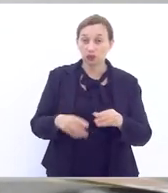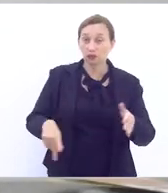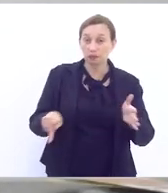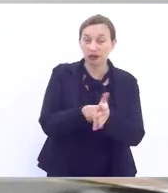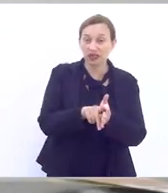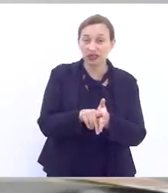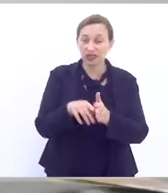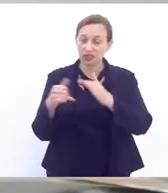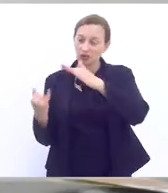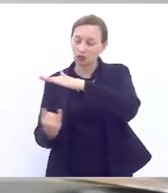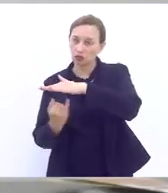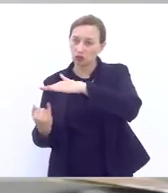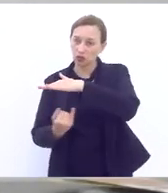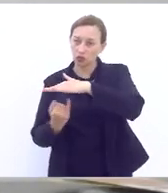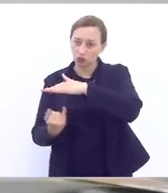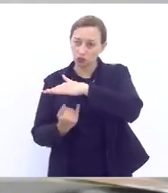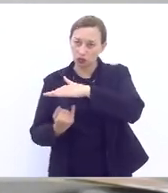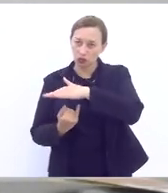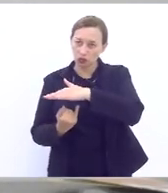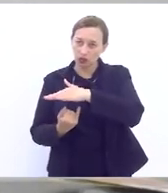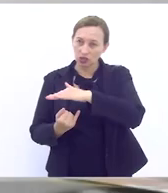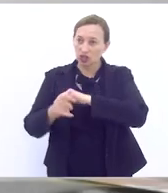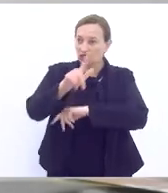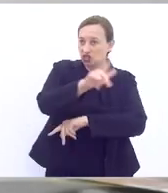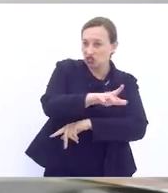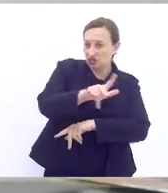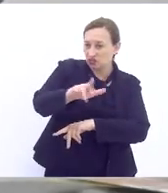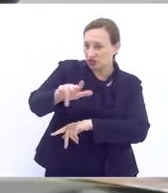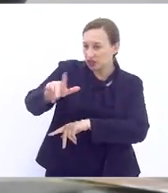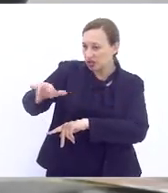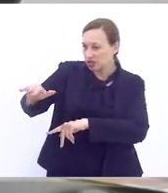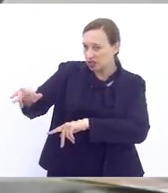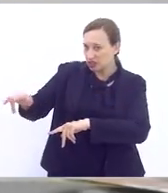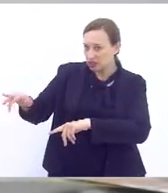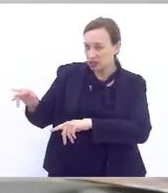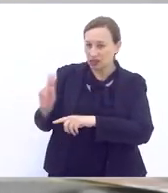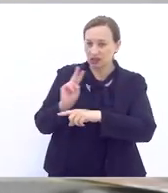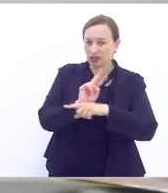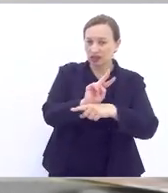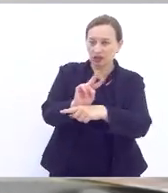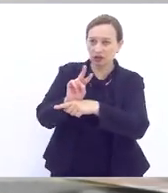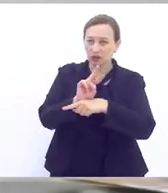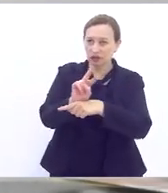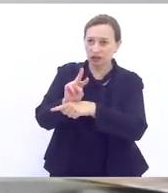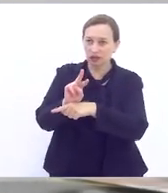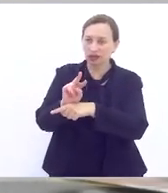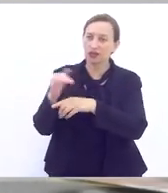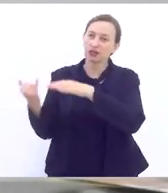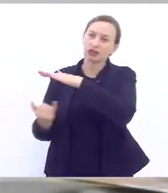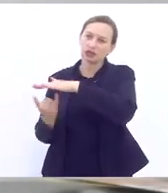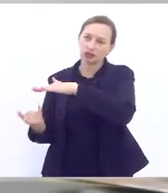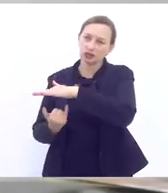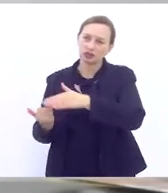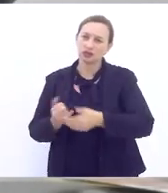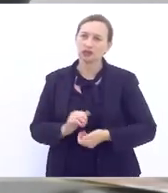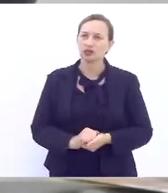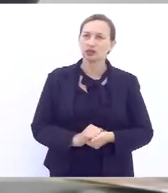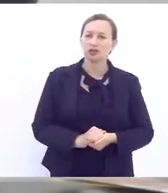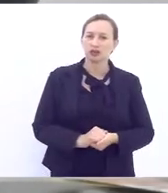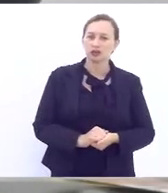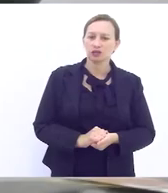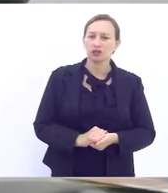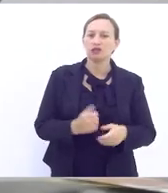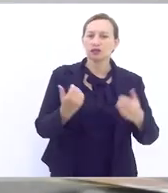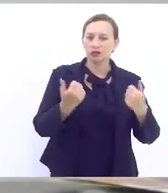Instituto excedido as diversas órgãos conforme as suas demandas